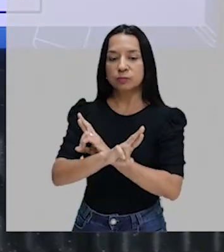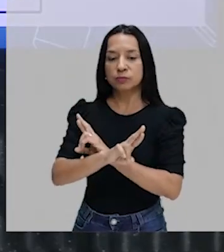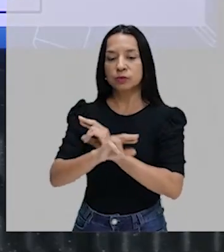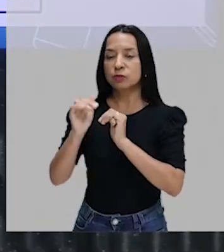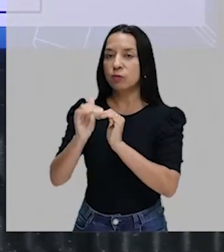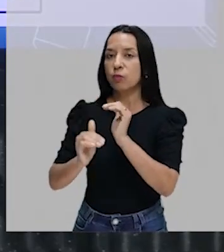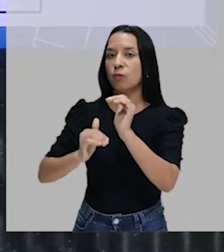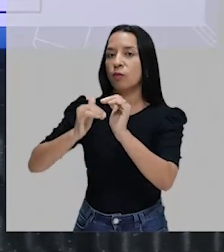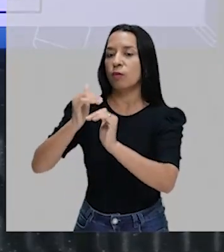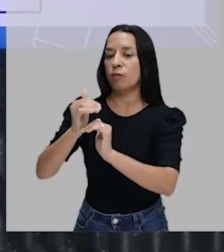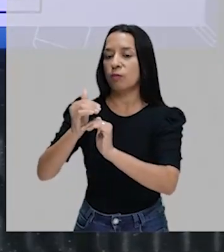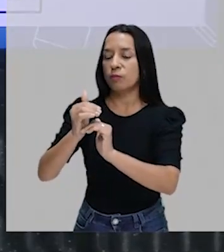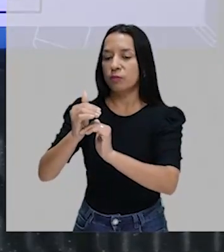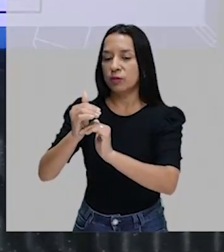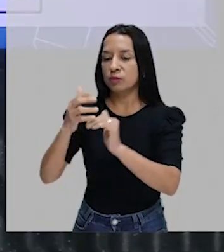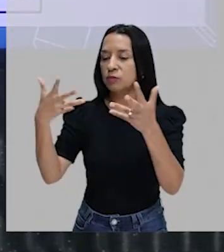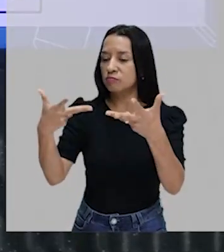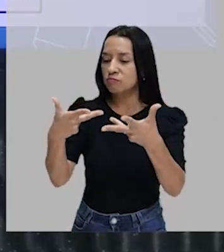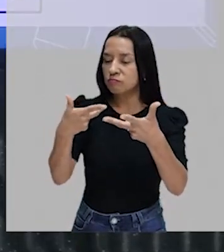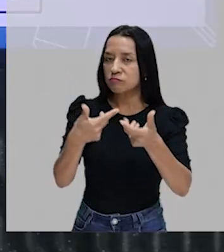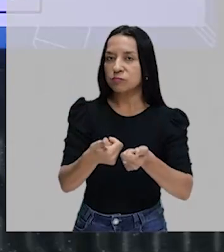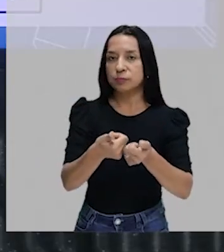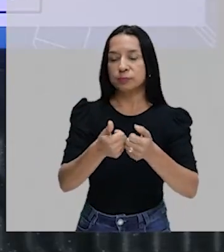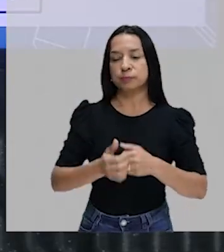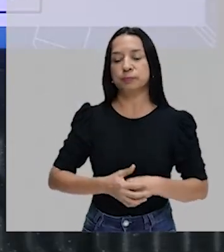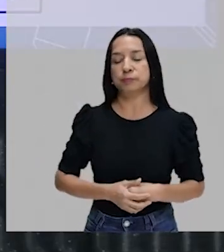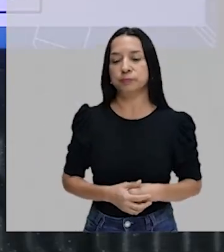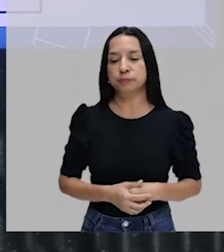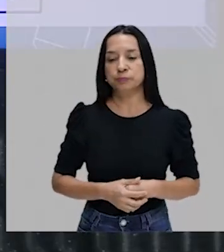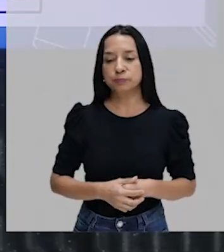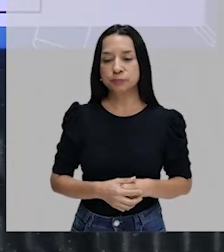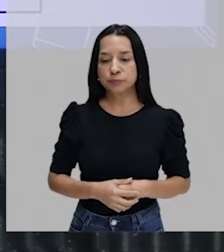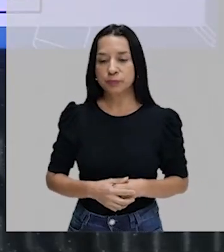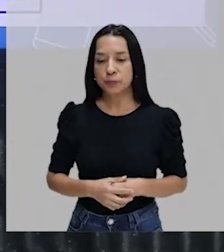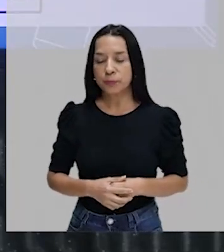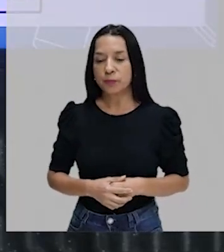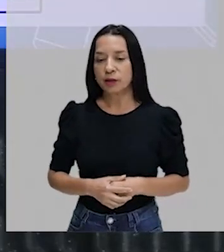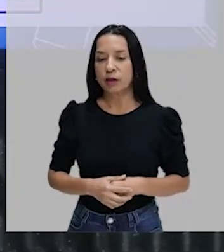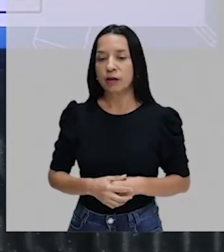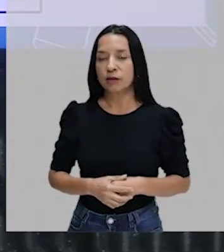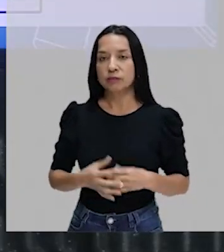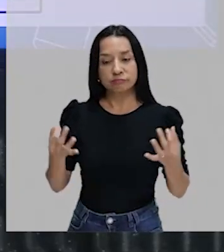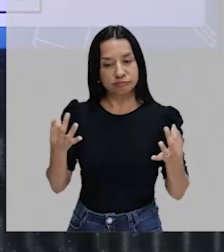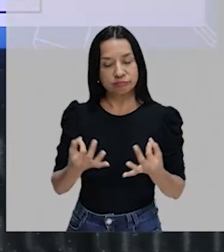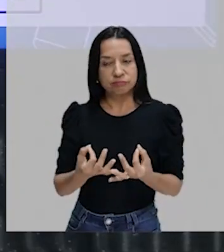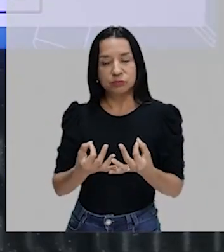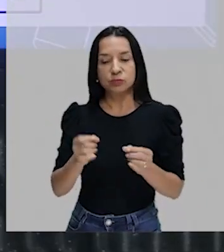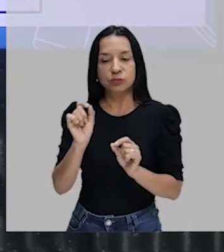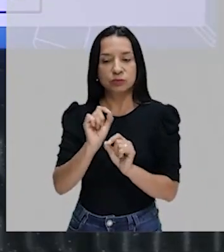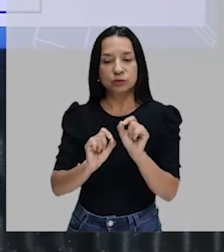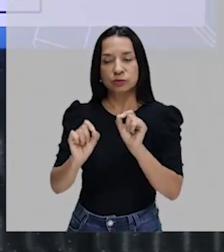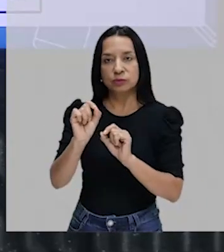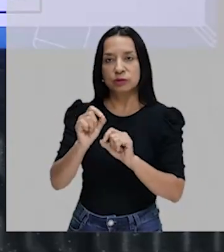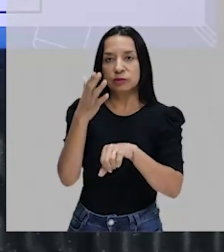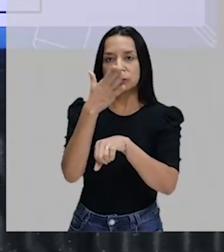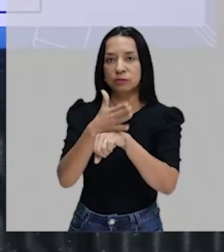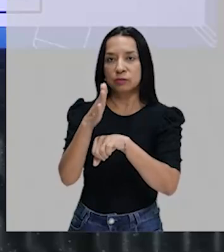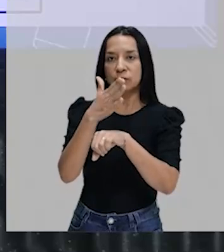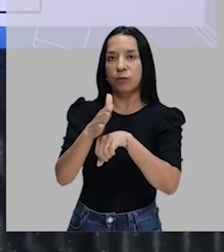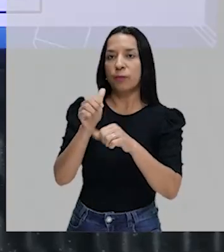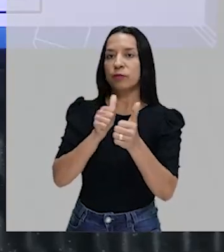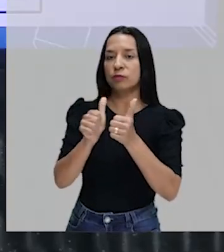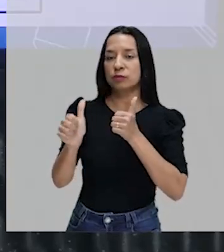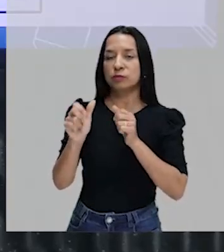está relacionado ao aumento de rendimento. Pronto. Isso aqui é treinamento